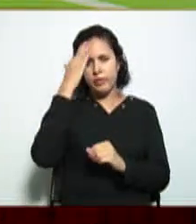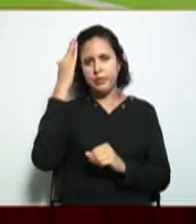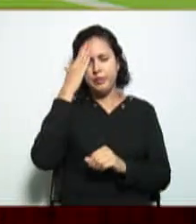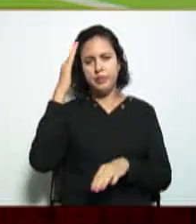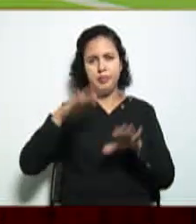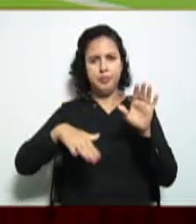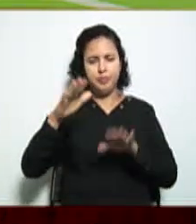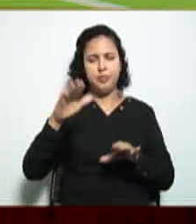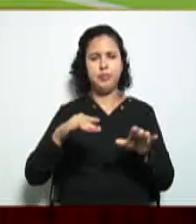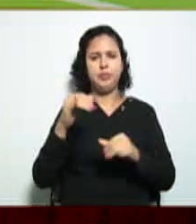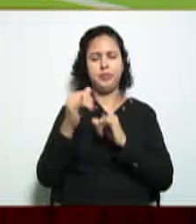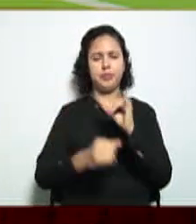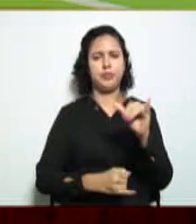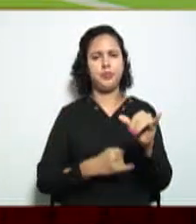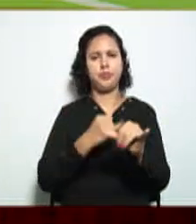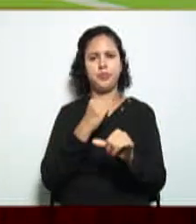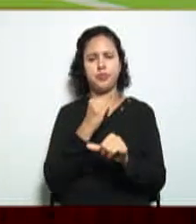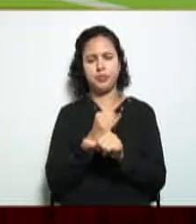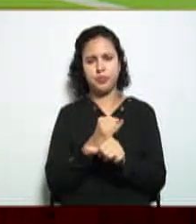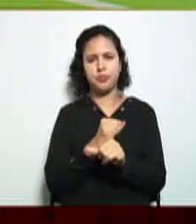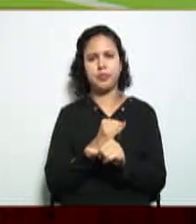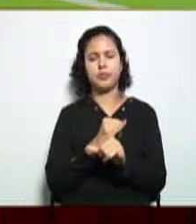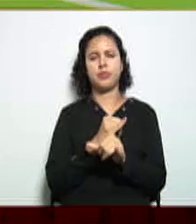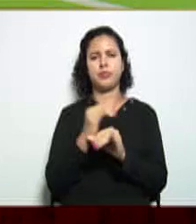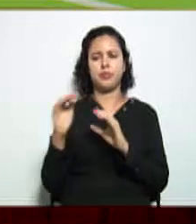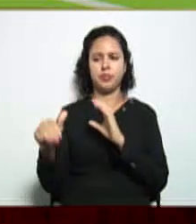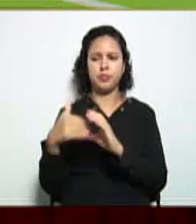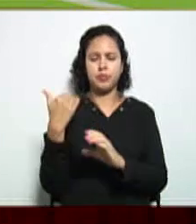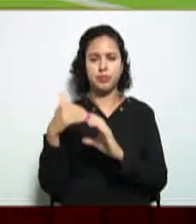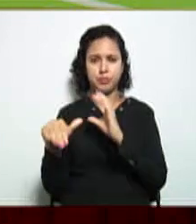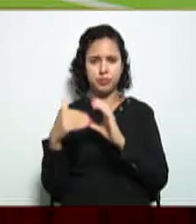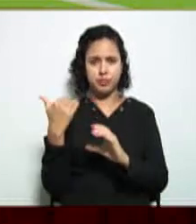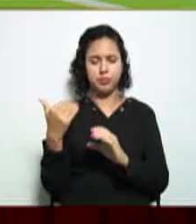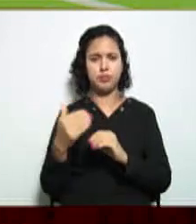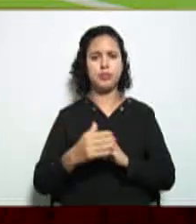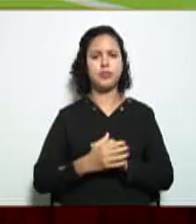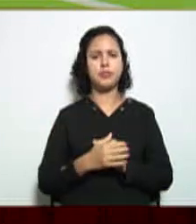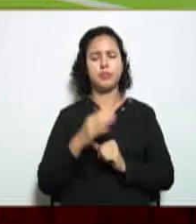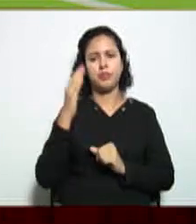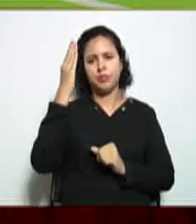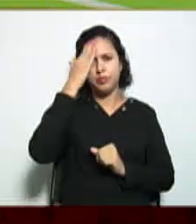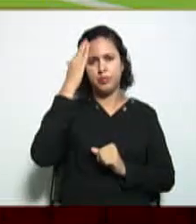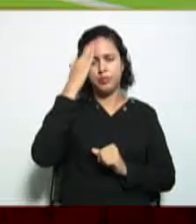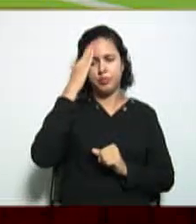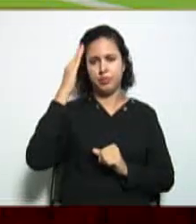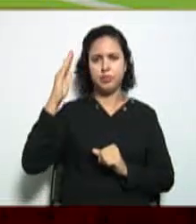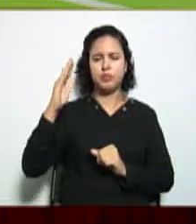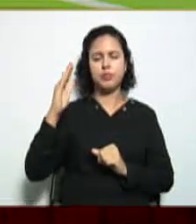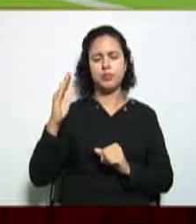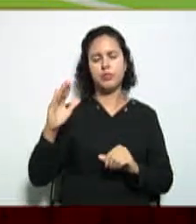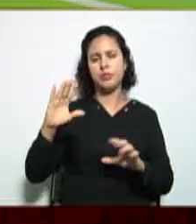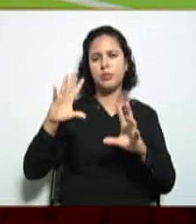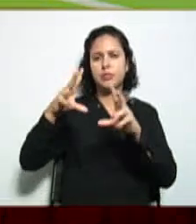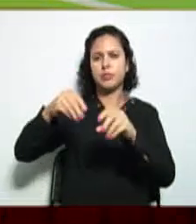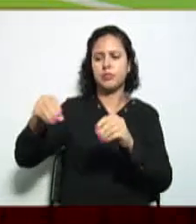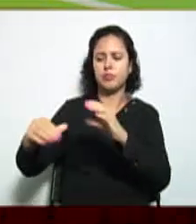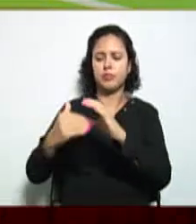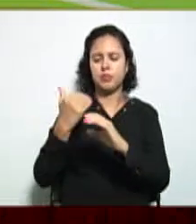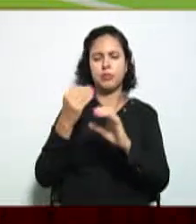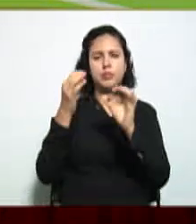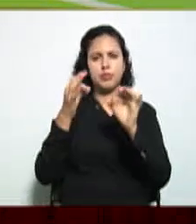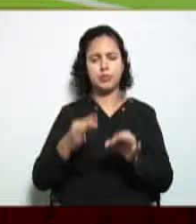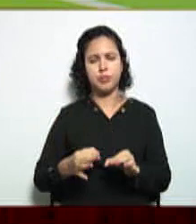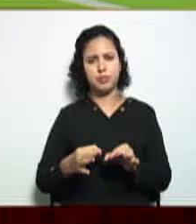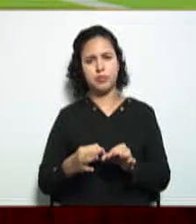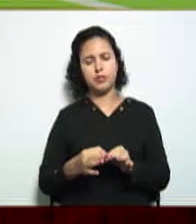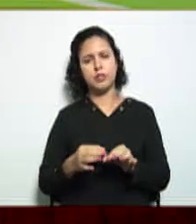vezes acontece algum probleminha aí na transmissão, no acesso, na rede. Então, todas essas que foram enviadas estão corretas. E todas que